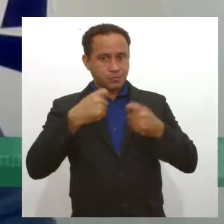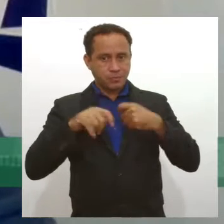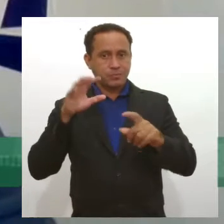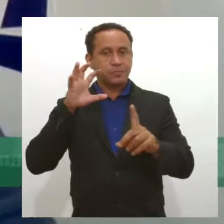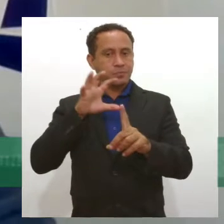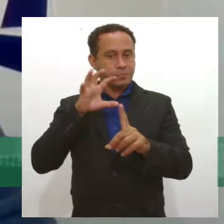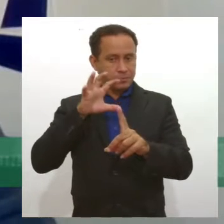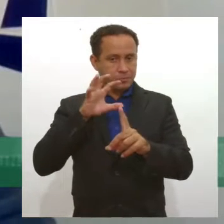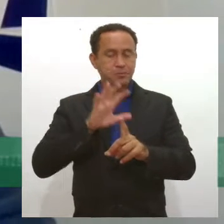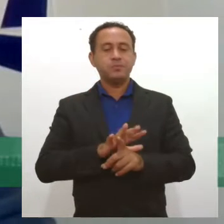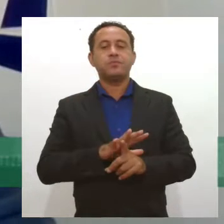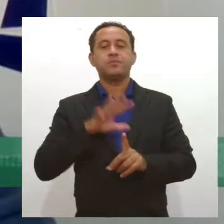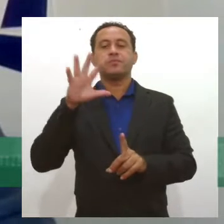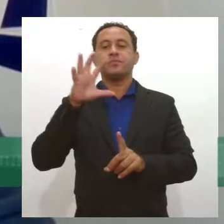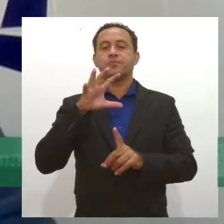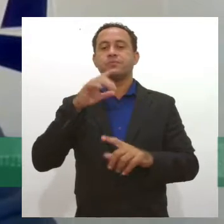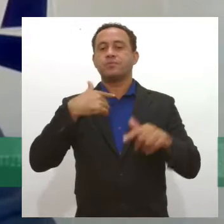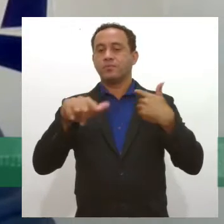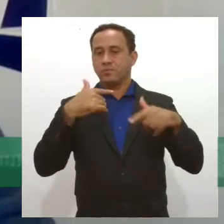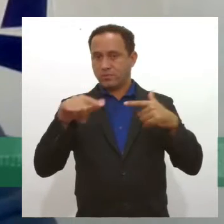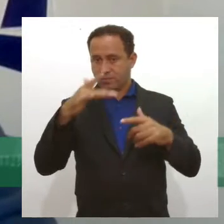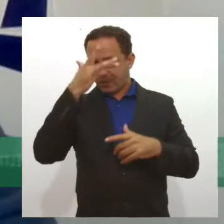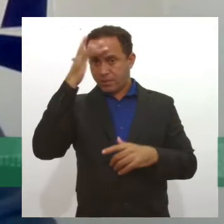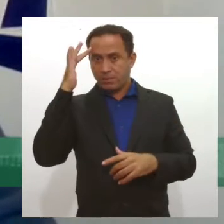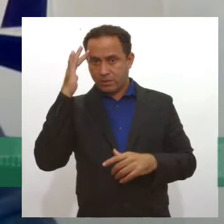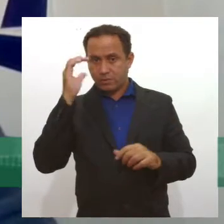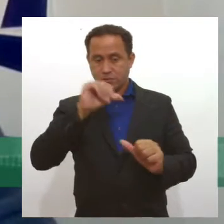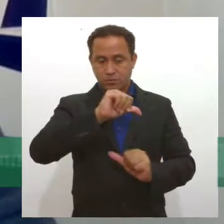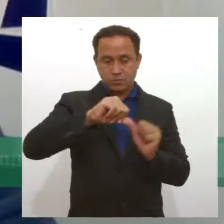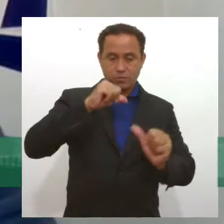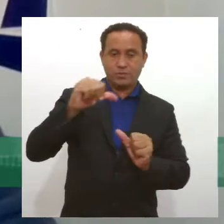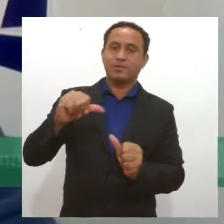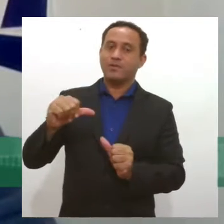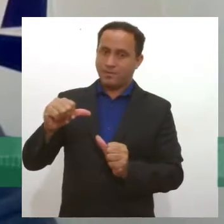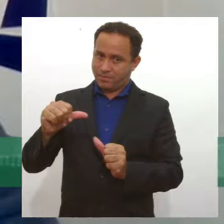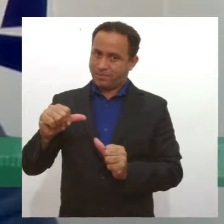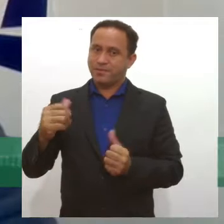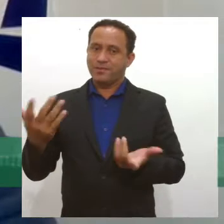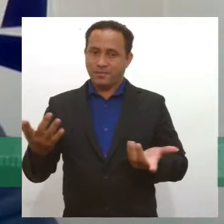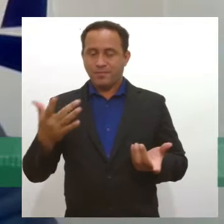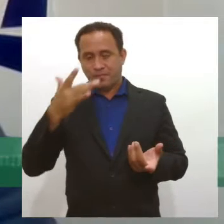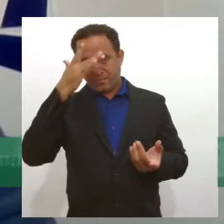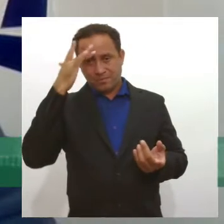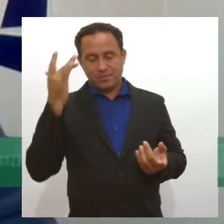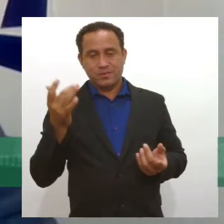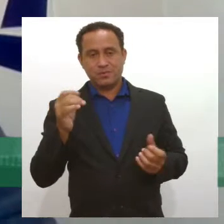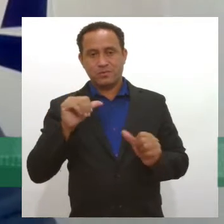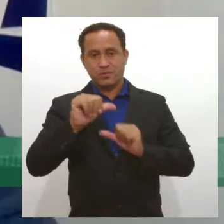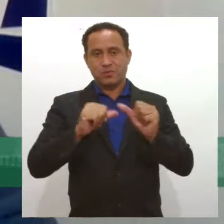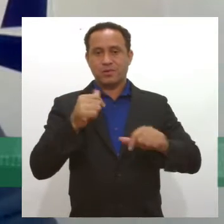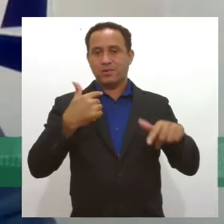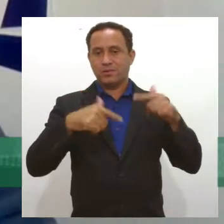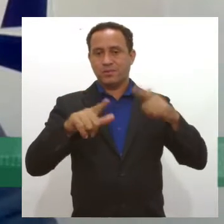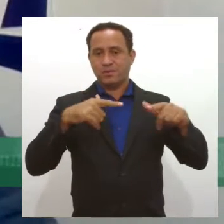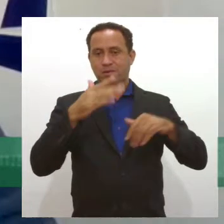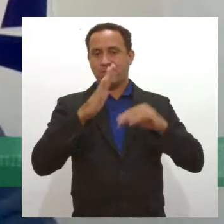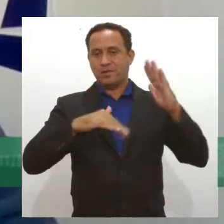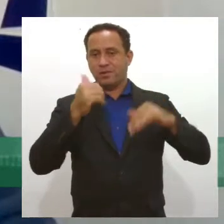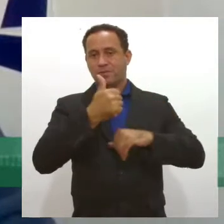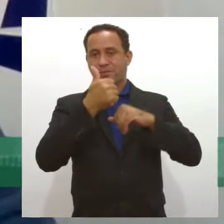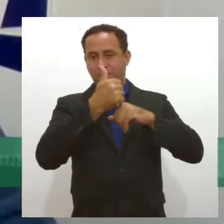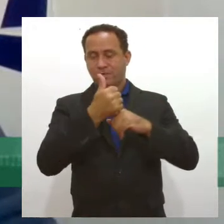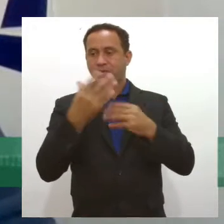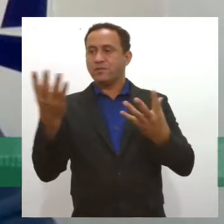até no emprego, né, de pessoas. Né? Existe um apagão aí, de mão de obra para atender essas